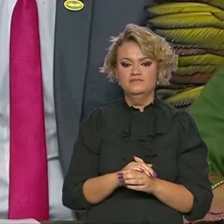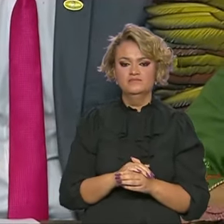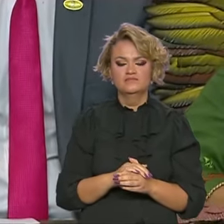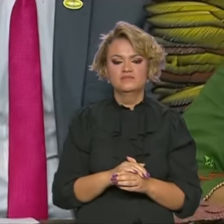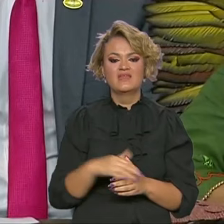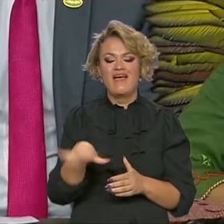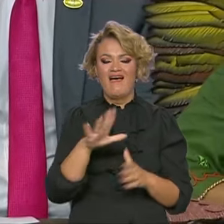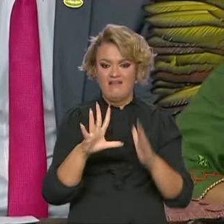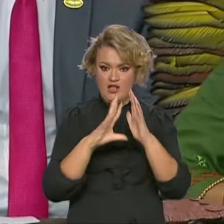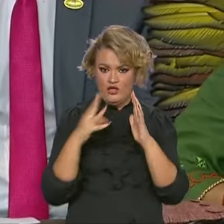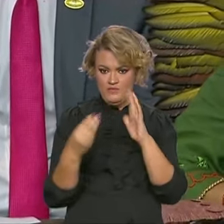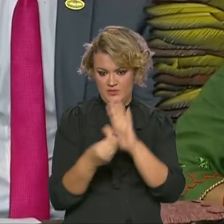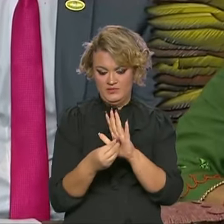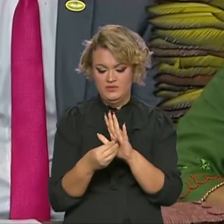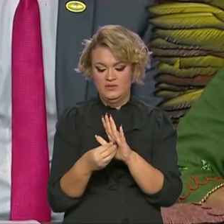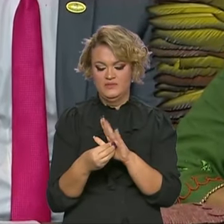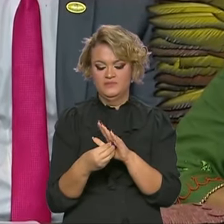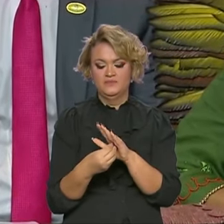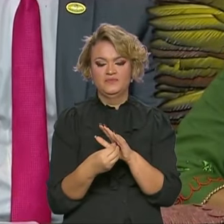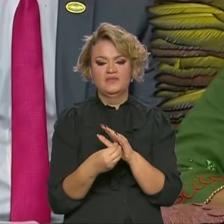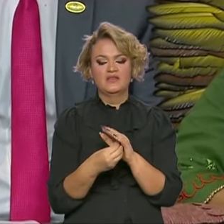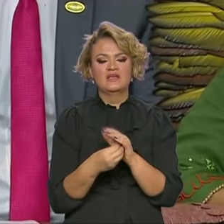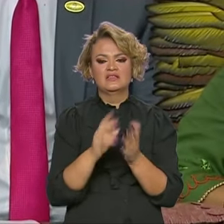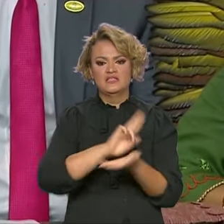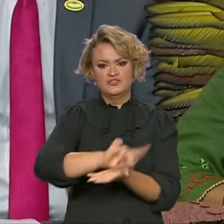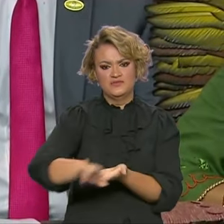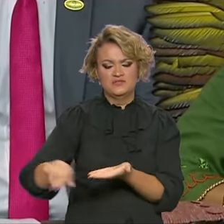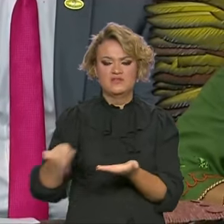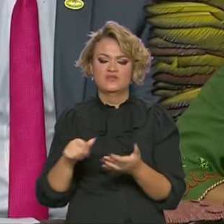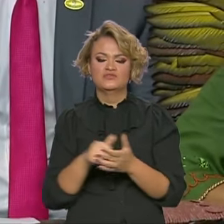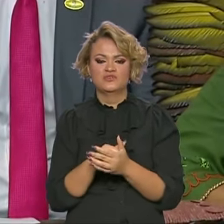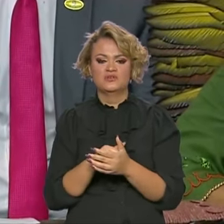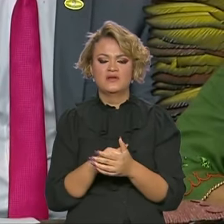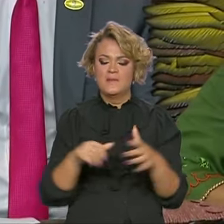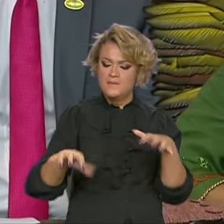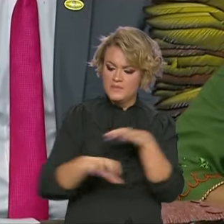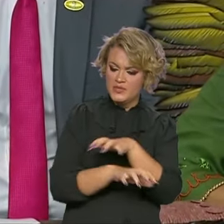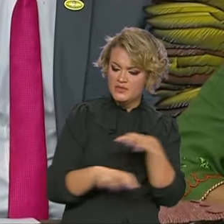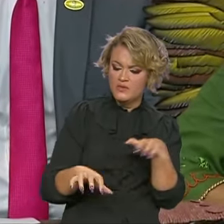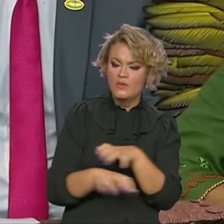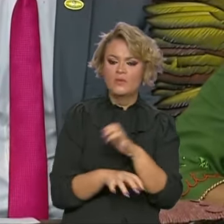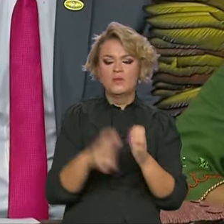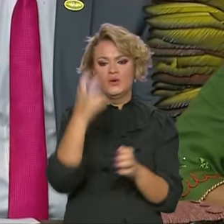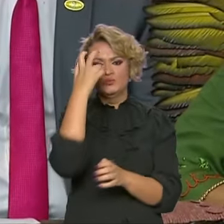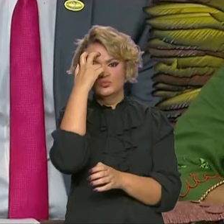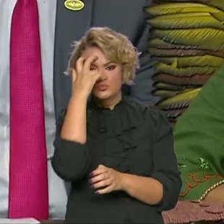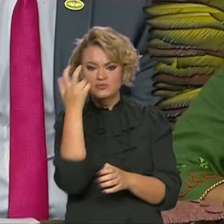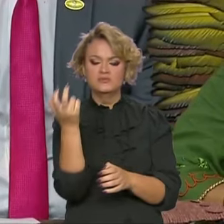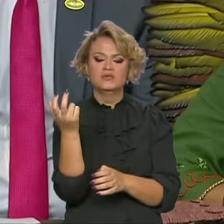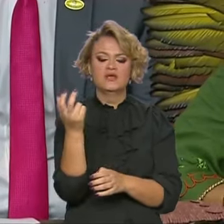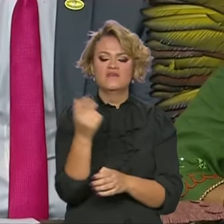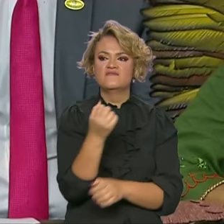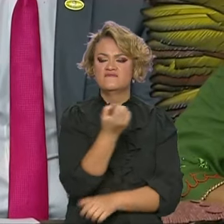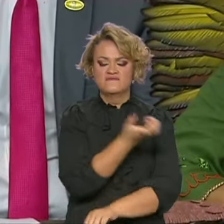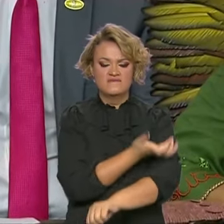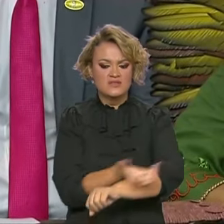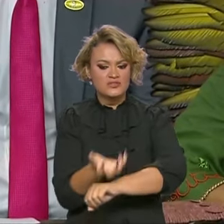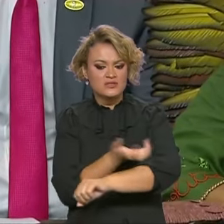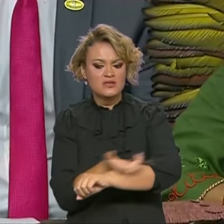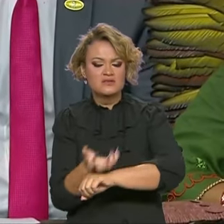A Amazônia, senhor presidente, é diversidade. Biomas, culturas,